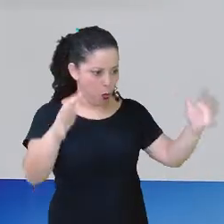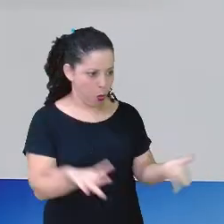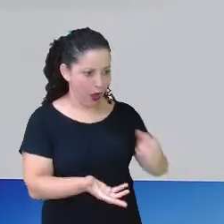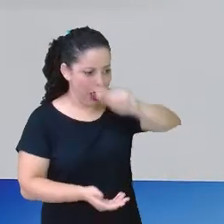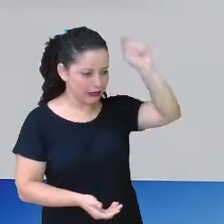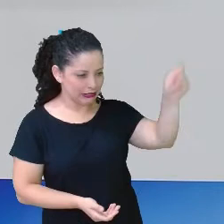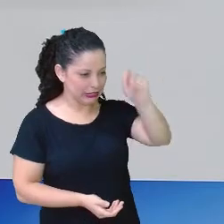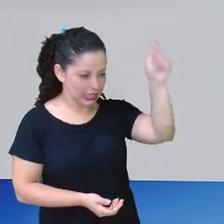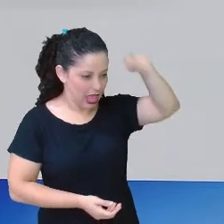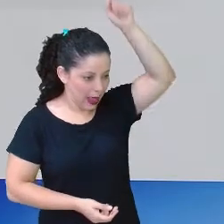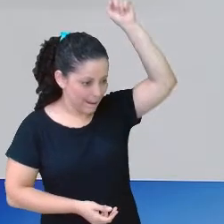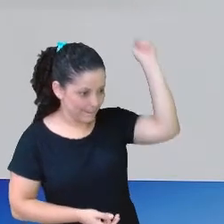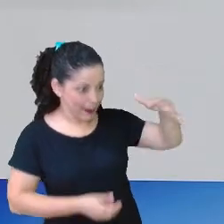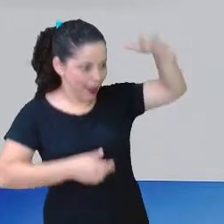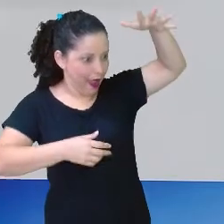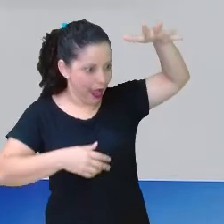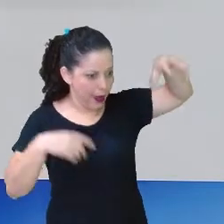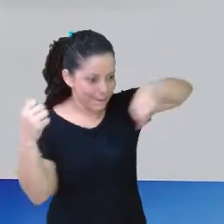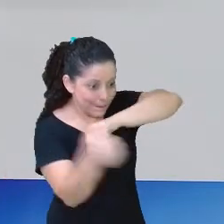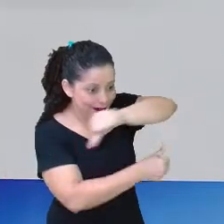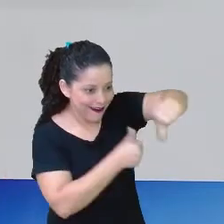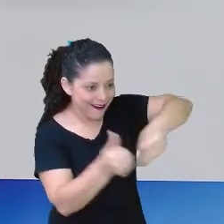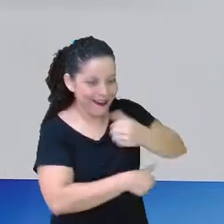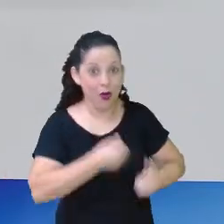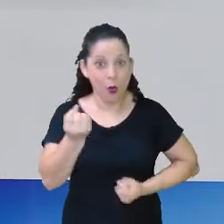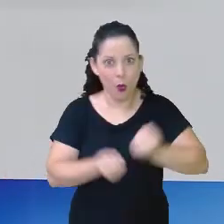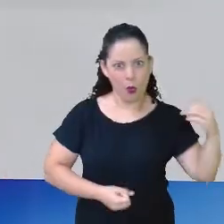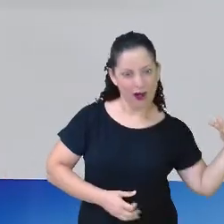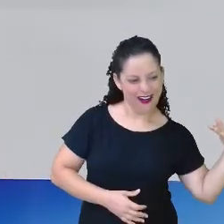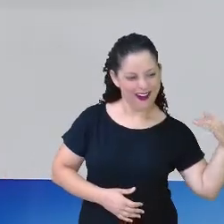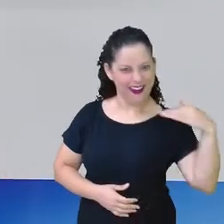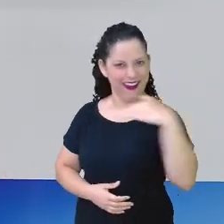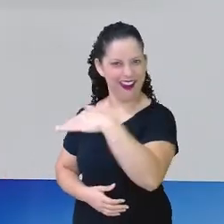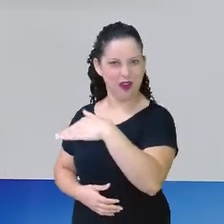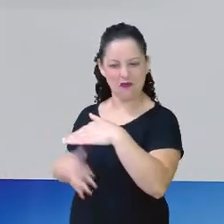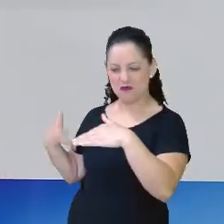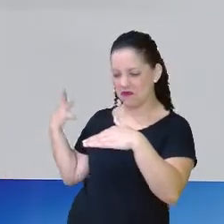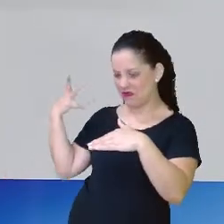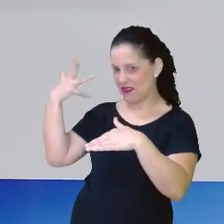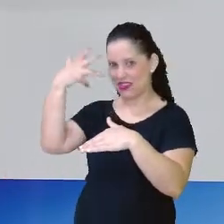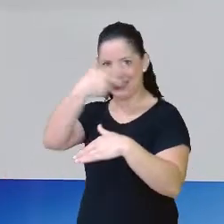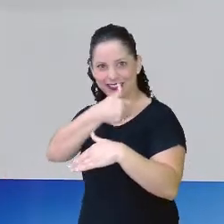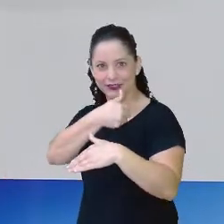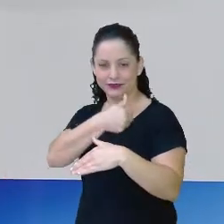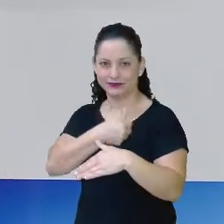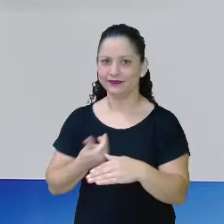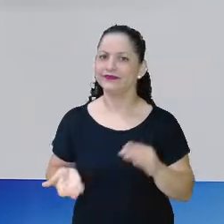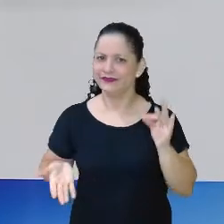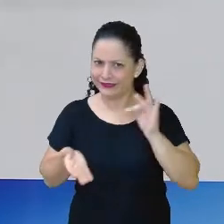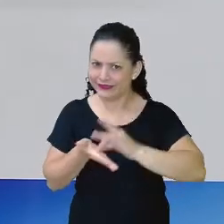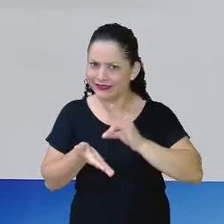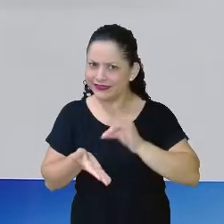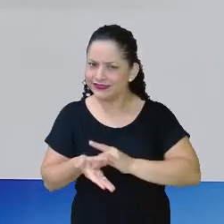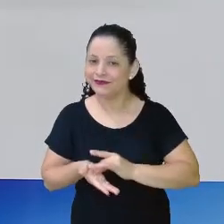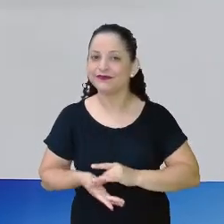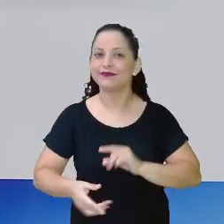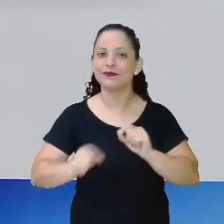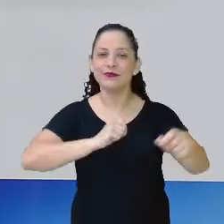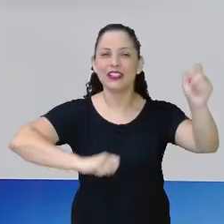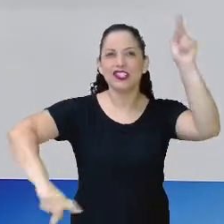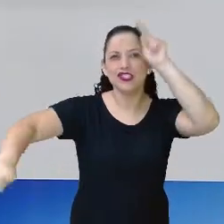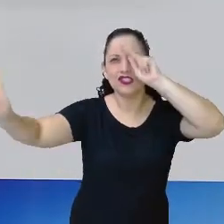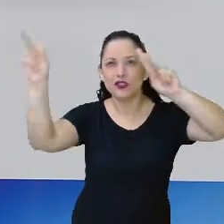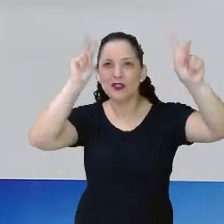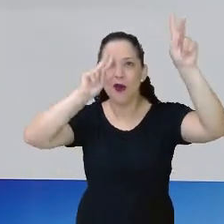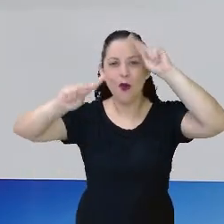No nosso tempo seria, né, um carro muito bonito. Olha aí, seria bom. Não é verdade, né? É a questão da ficção, de